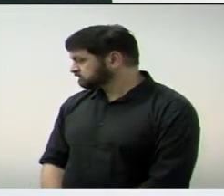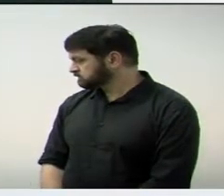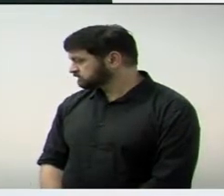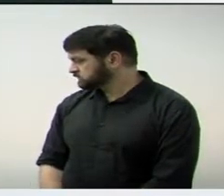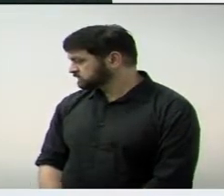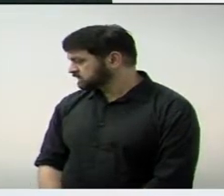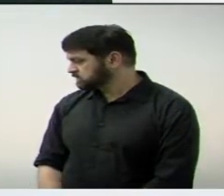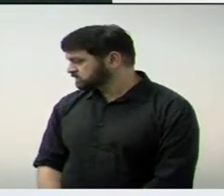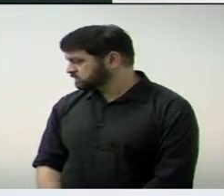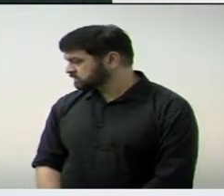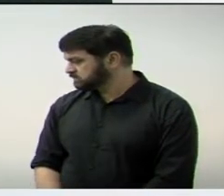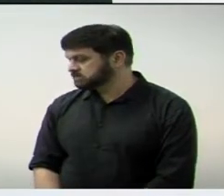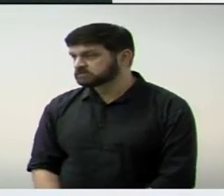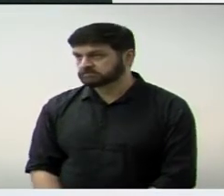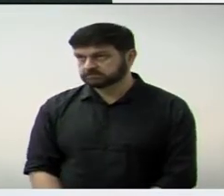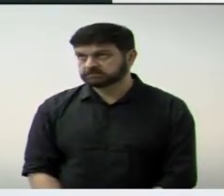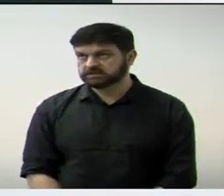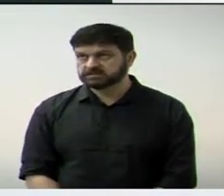Obrigado.